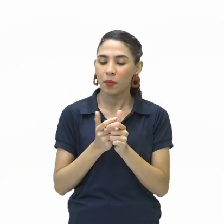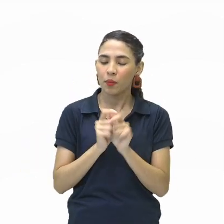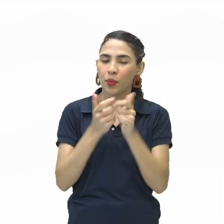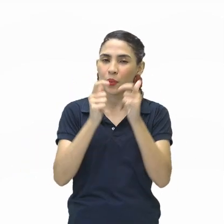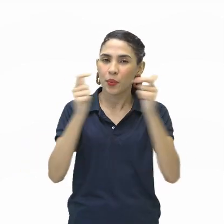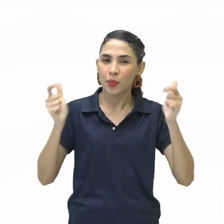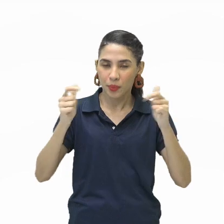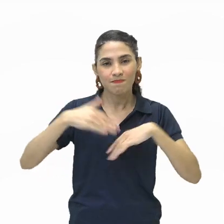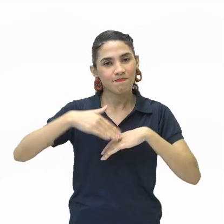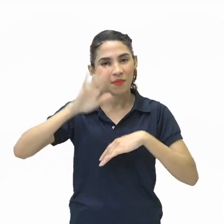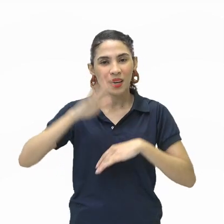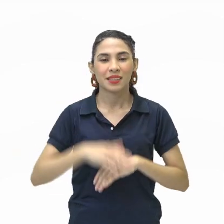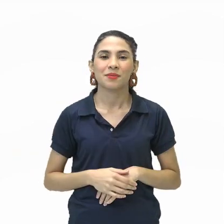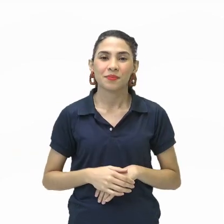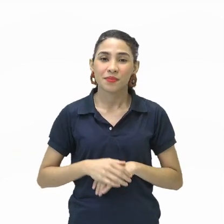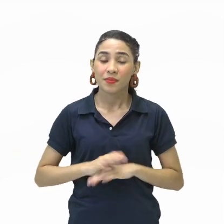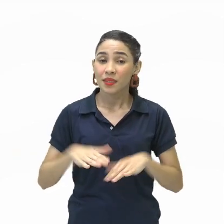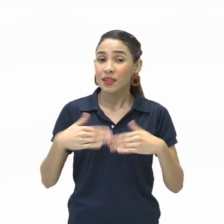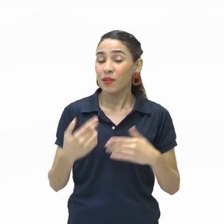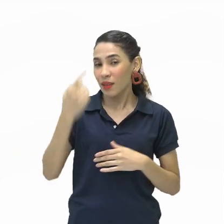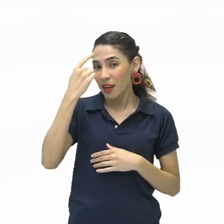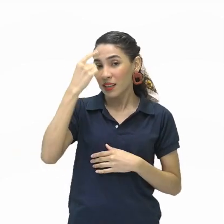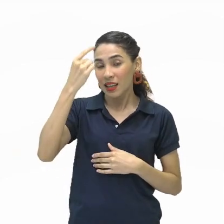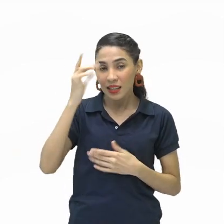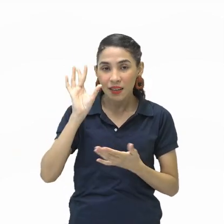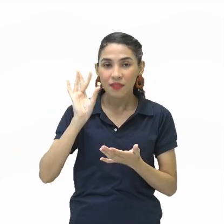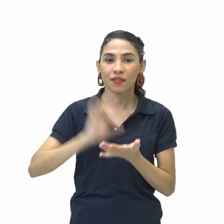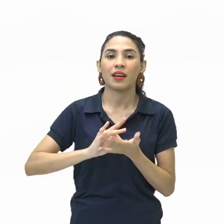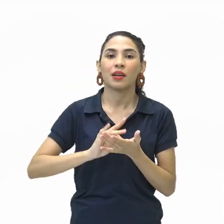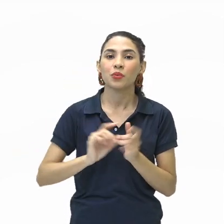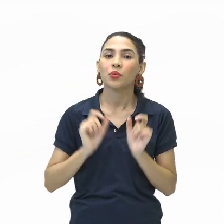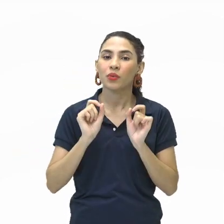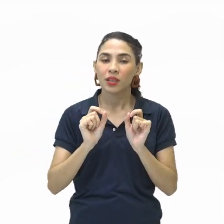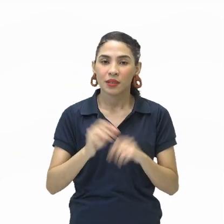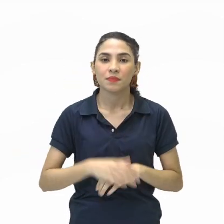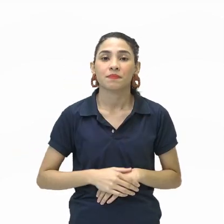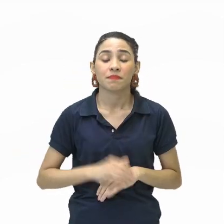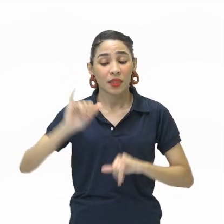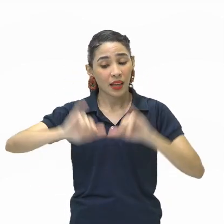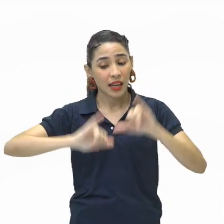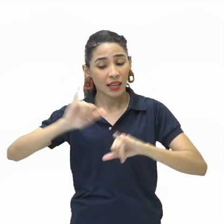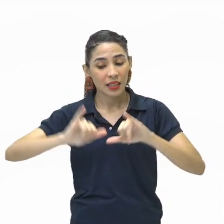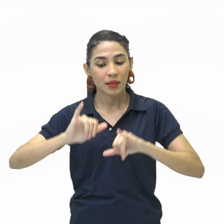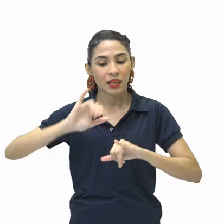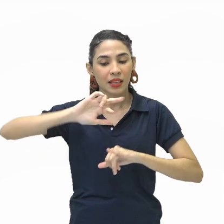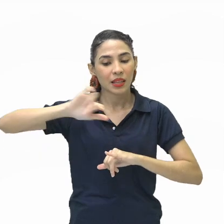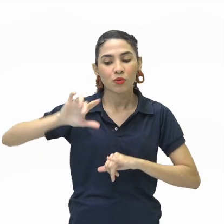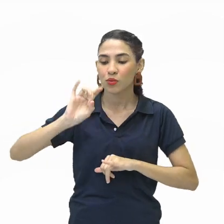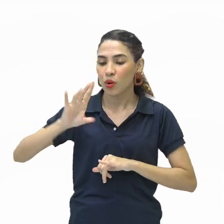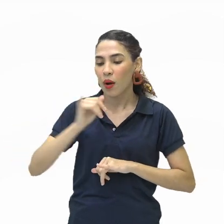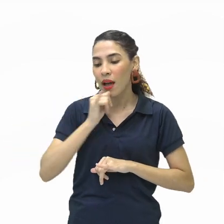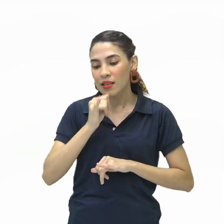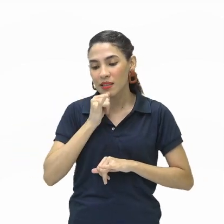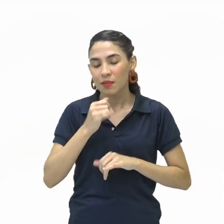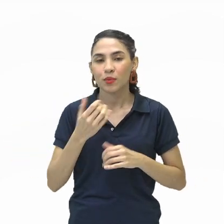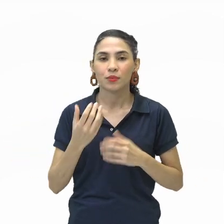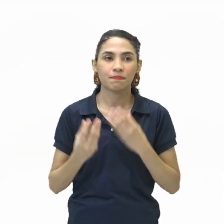crescendo cada vez mais, tá? Então, a ideia realmente é que a química não é só, né, essa